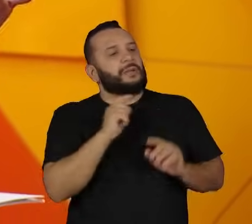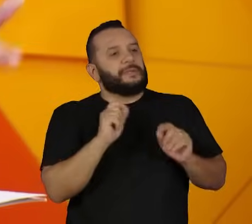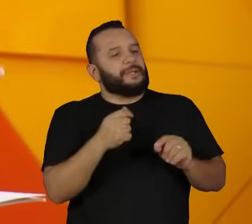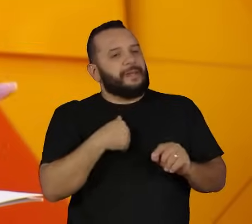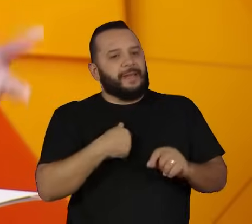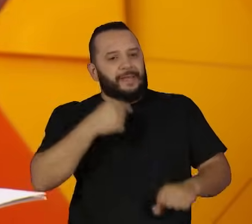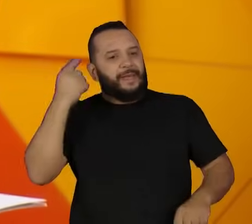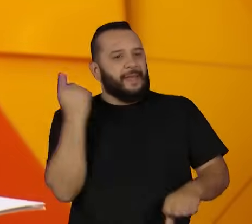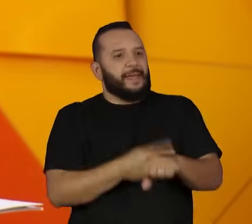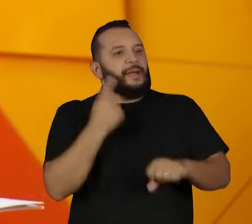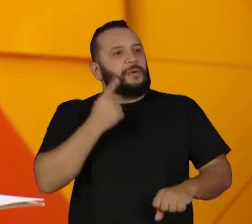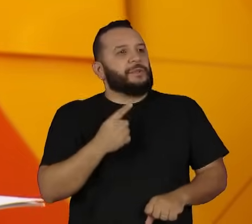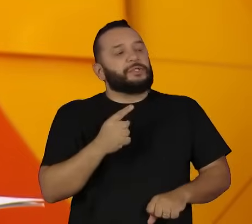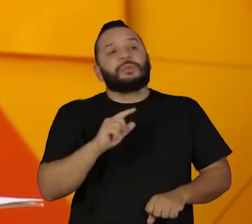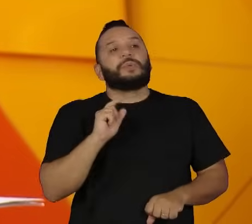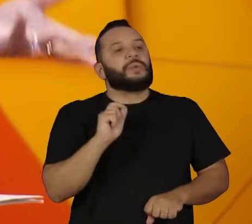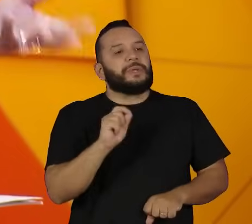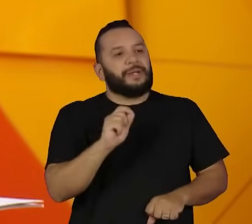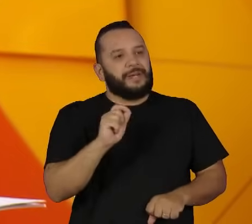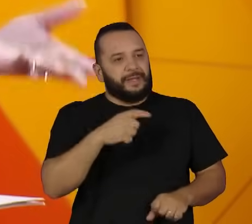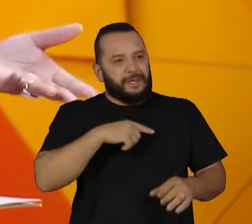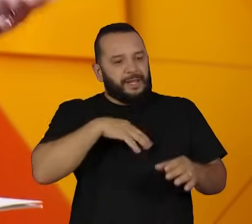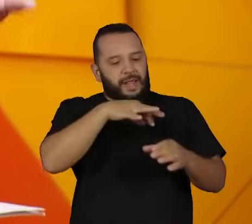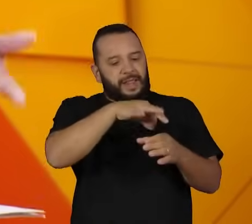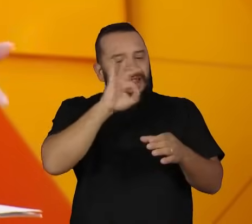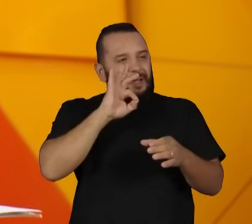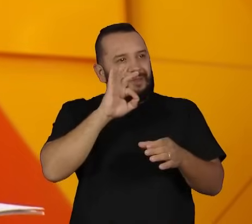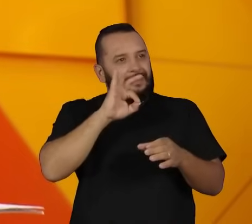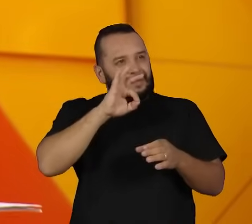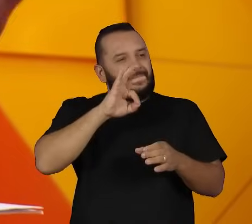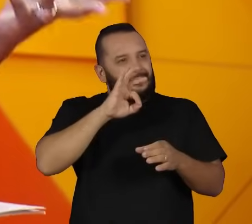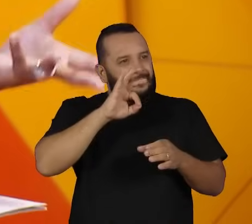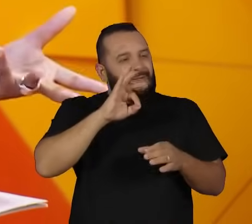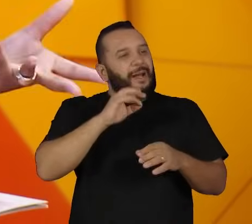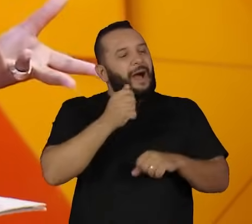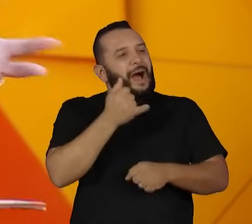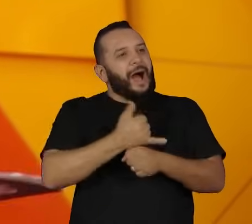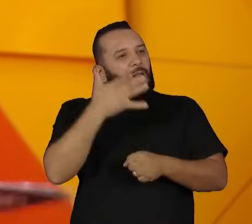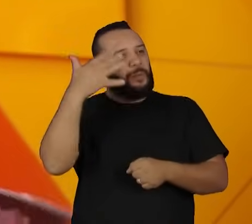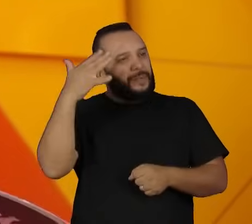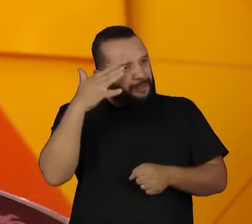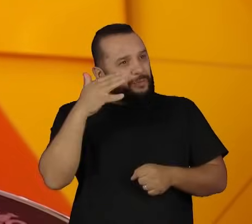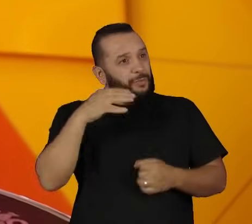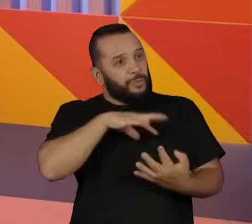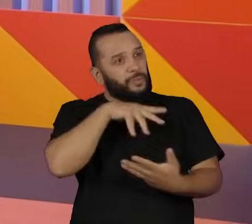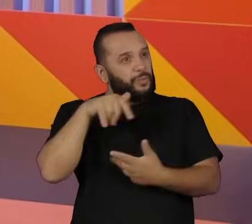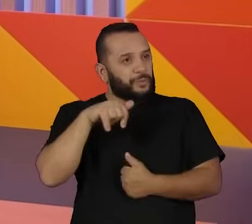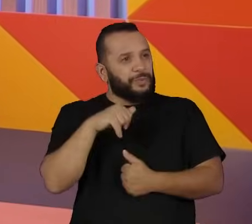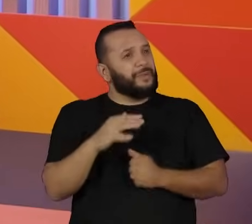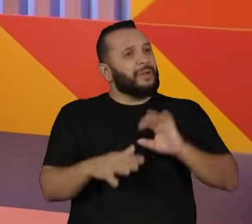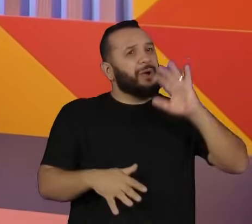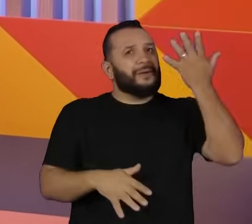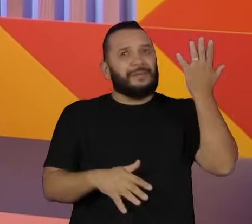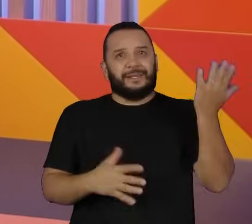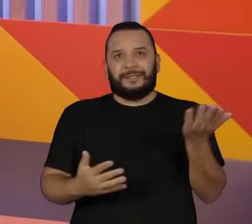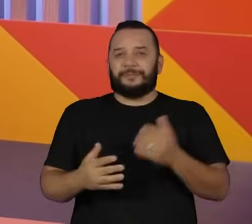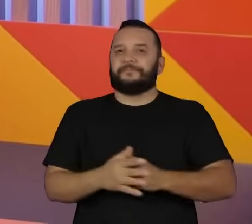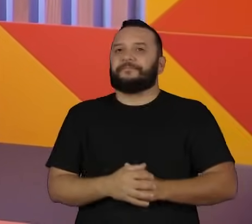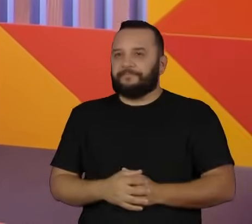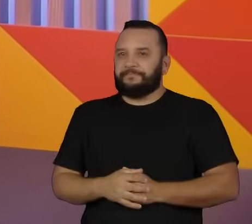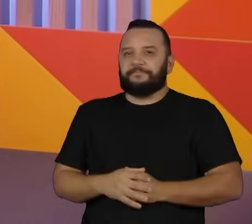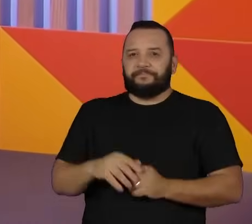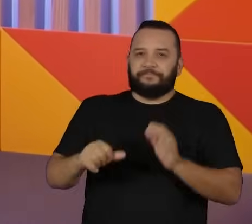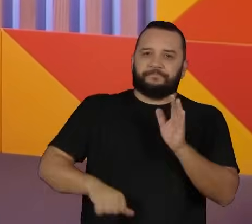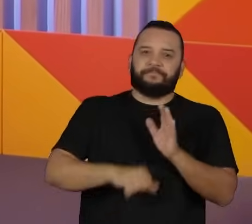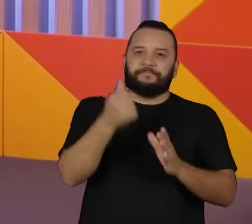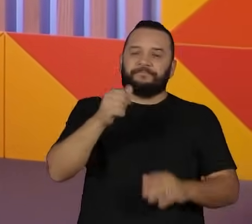mais recicla latinhas de alumínio no mundo. O que acontece aí? Com certeza. Eu acredito que primeiro